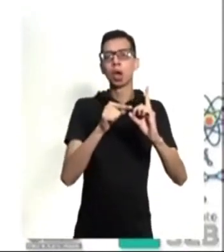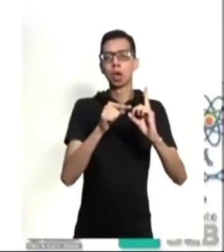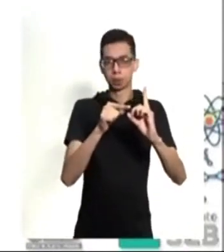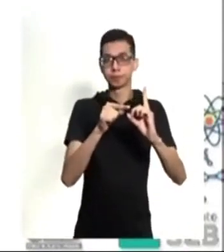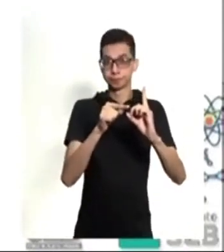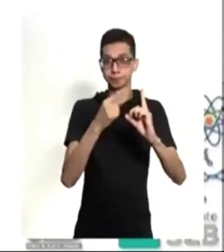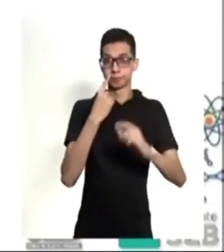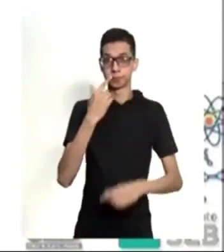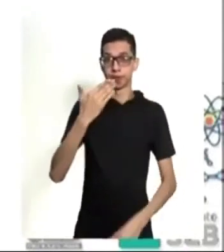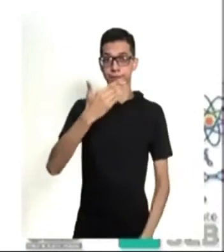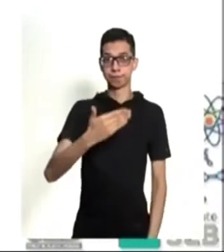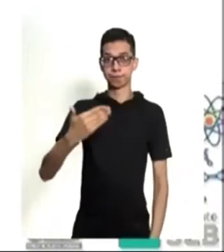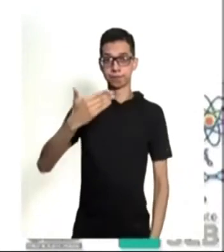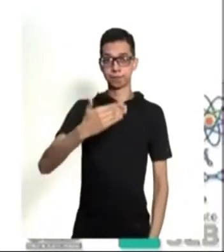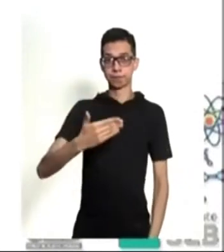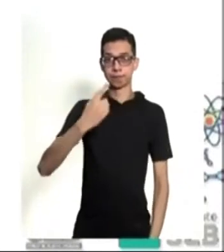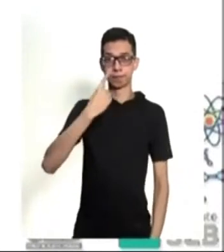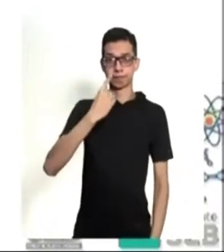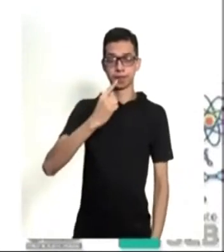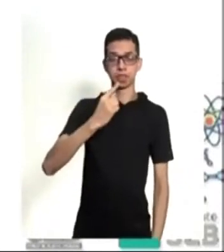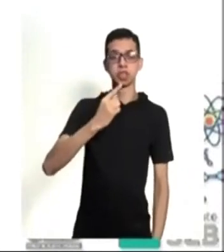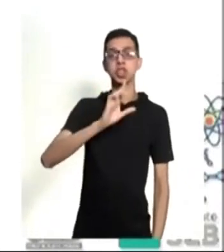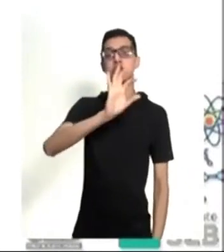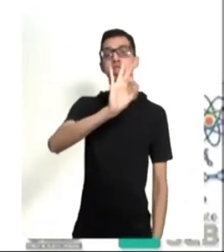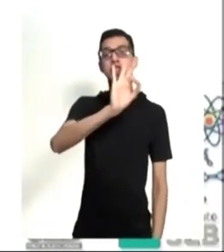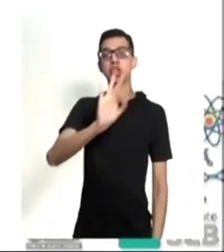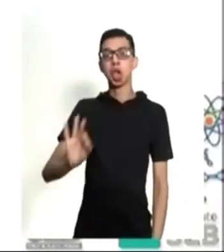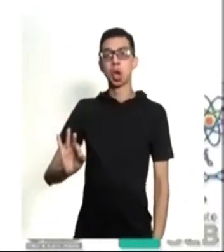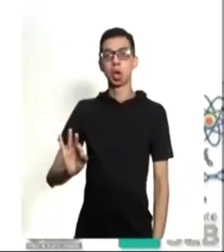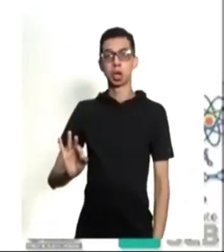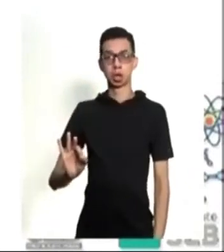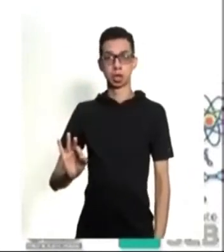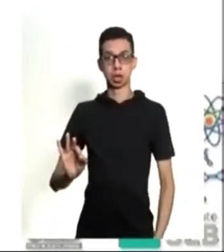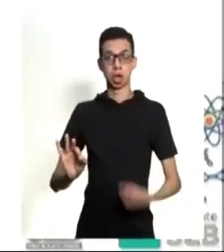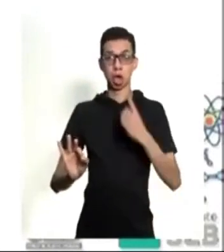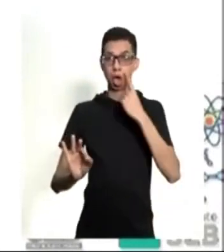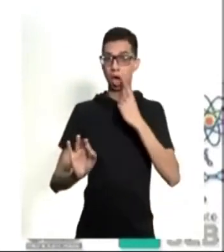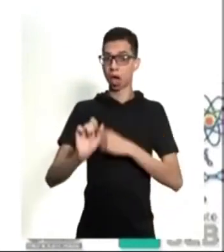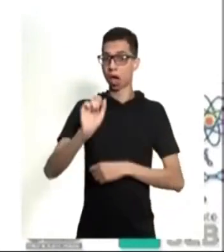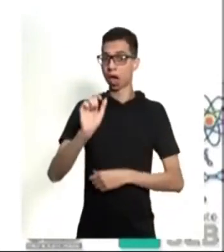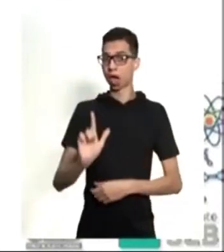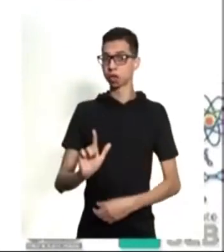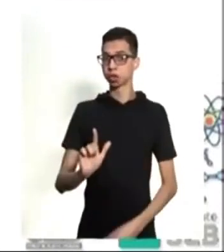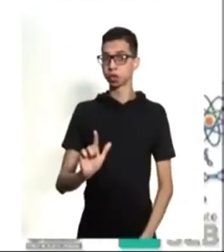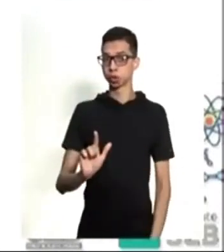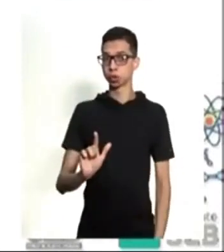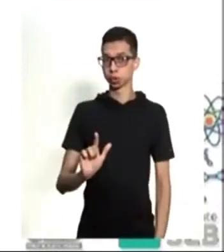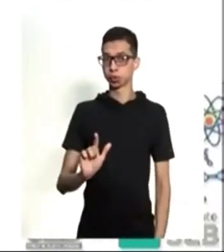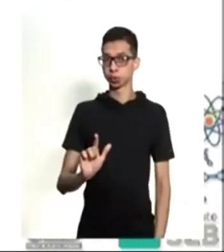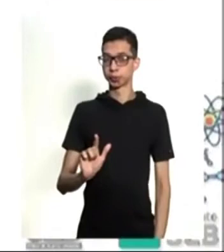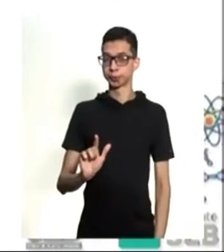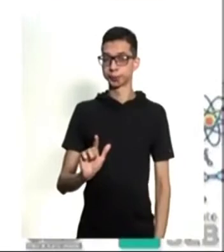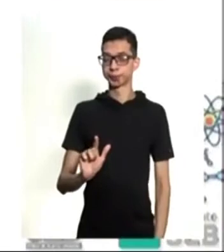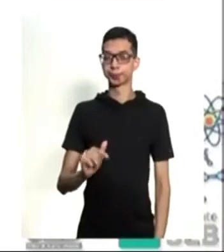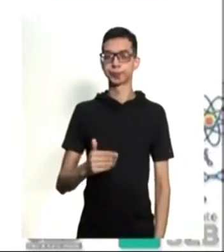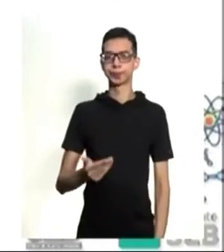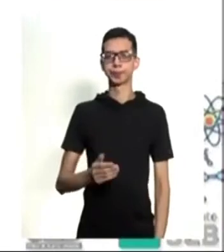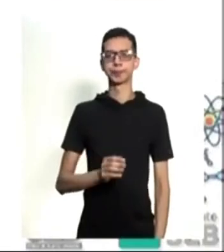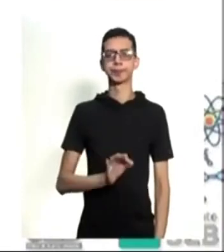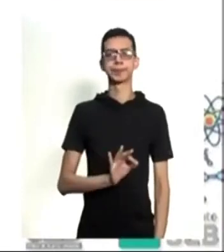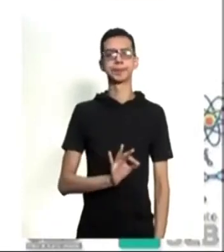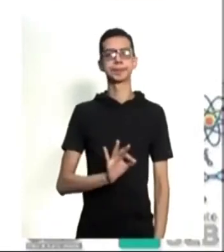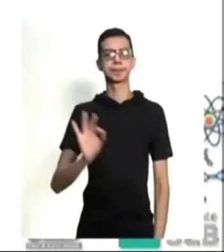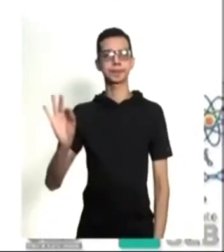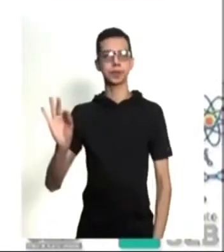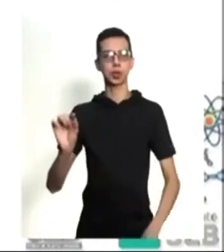por Pitágoras. Olha o triangulinho azul destacado para você. Então, por Pitágoras, esse Dzinho ao quadrado vale A